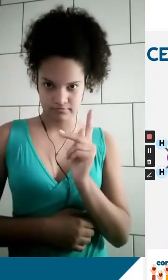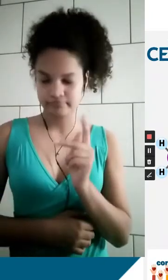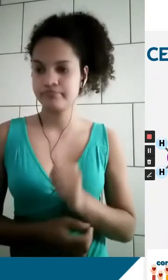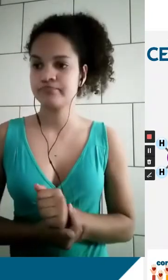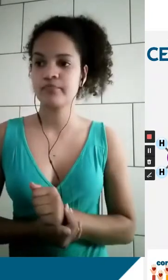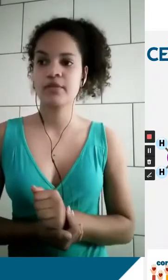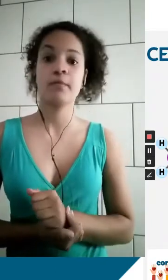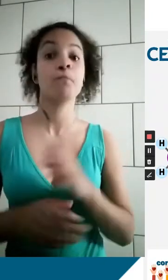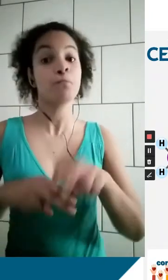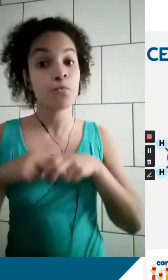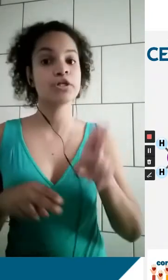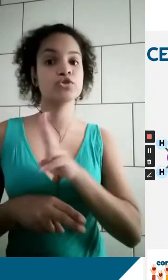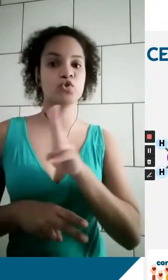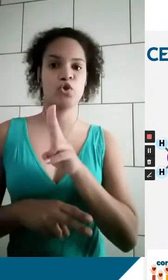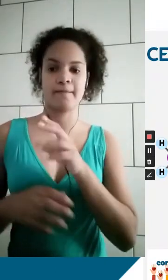é